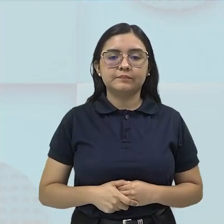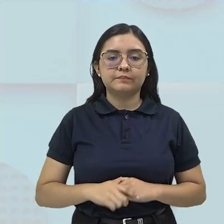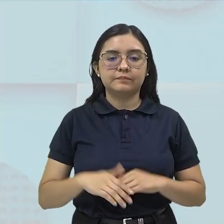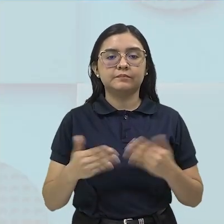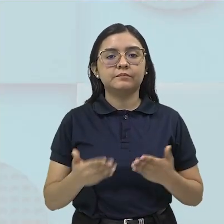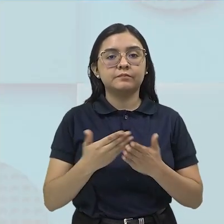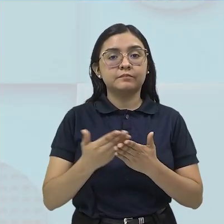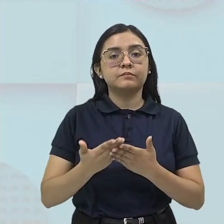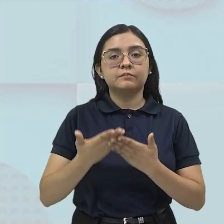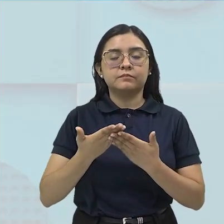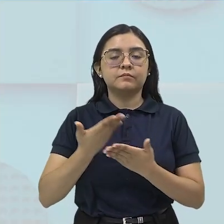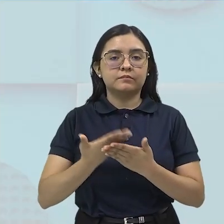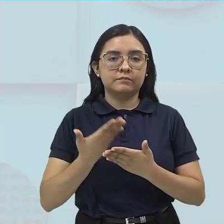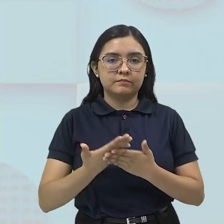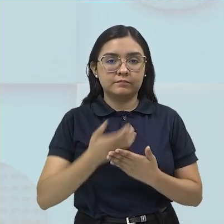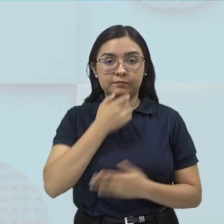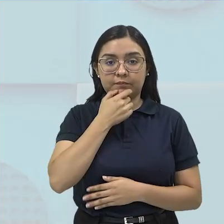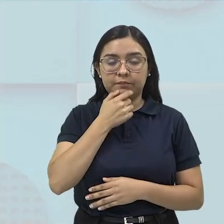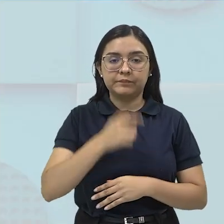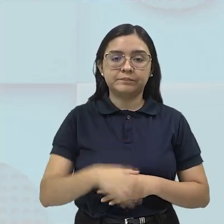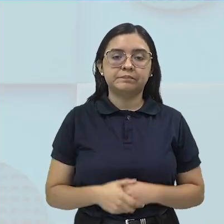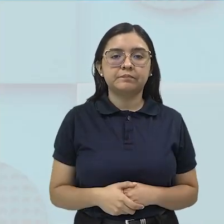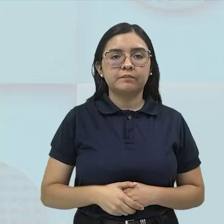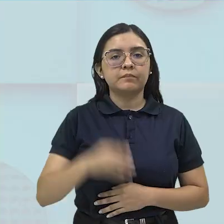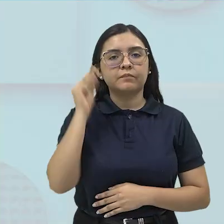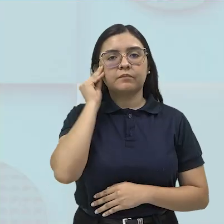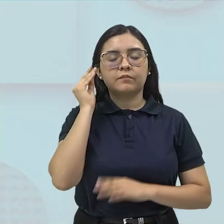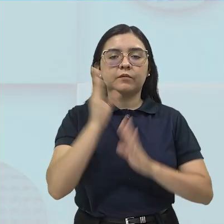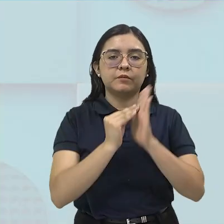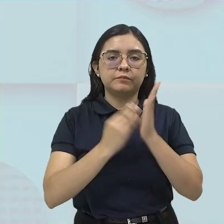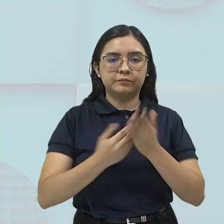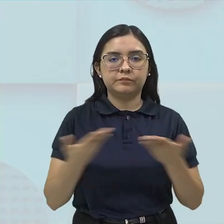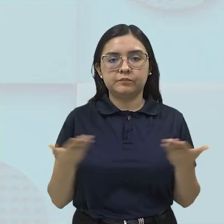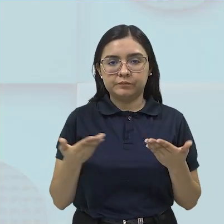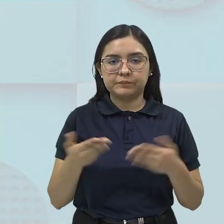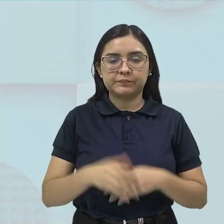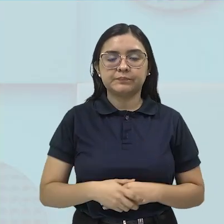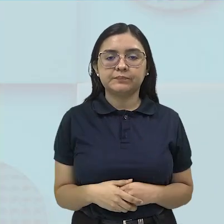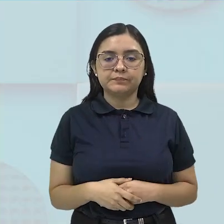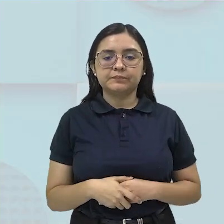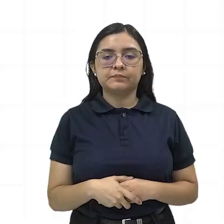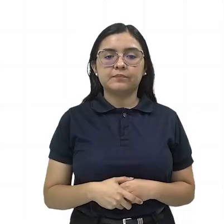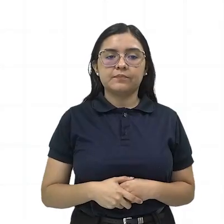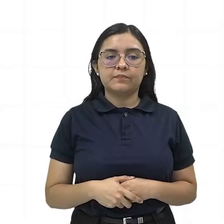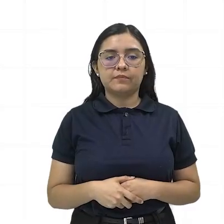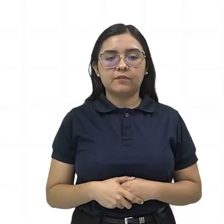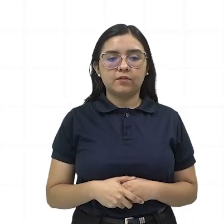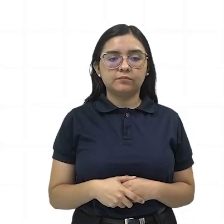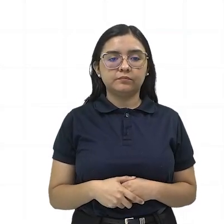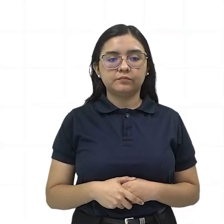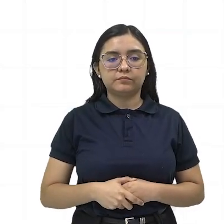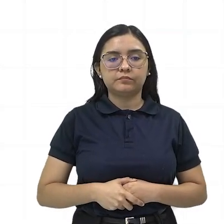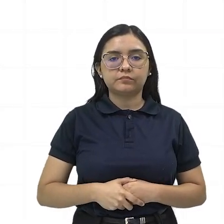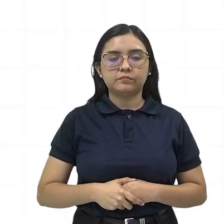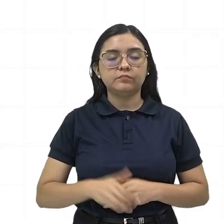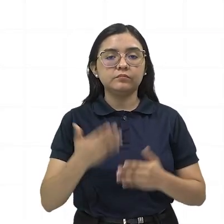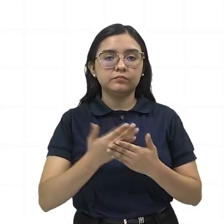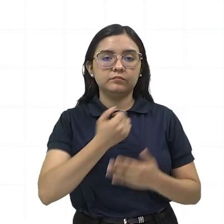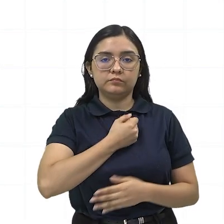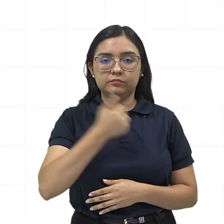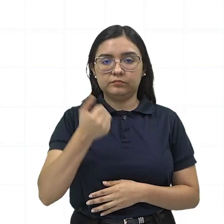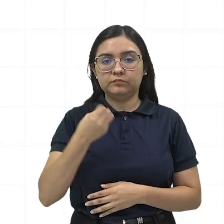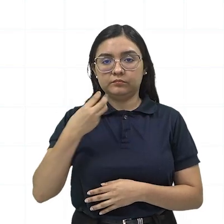vamos começar mais uma English Class. Vamos conferir então nossos conteúdos de hoje. Então esta é a